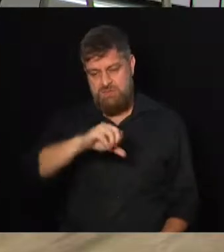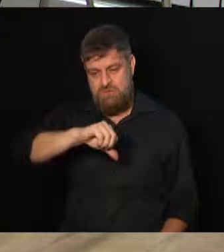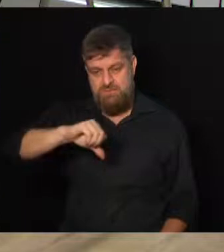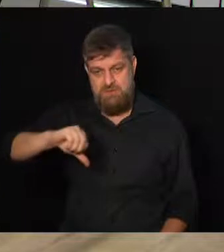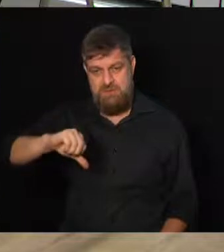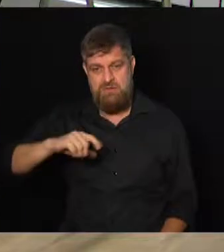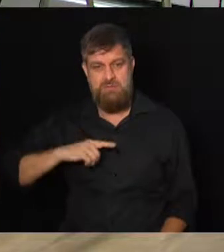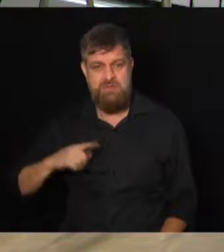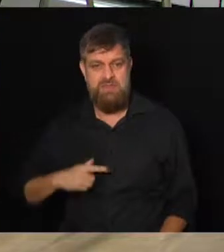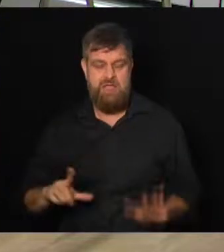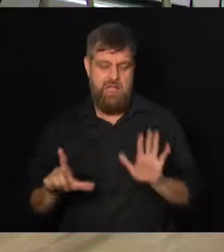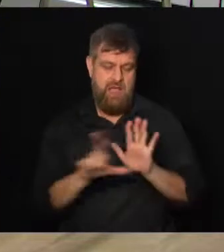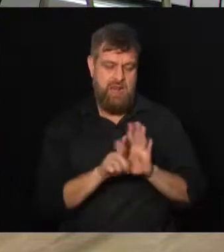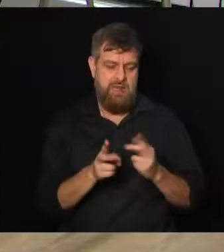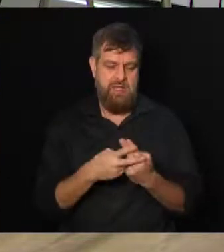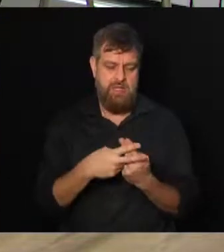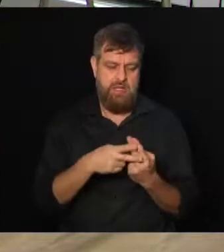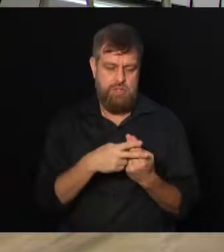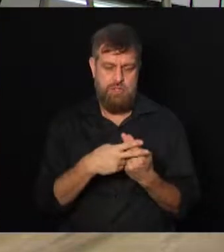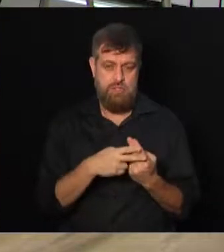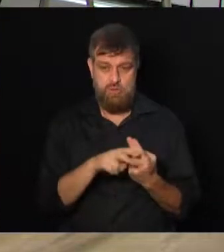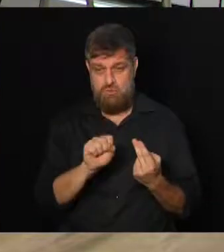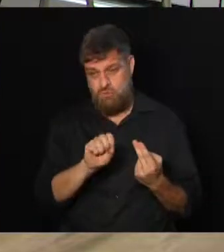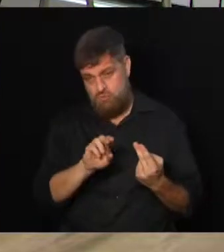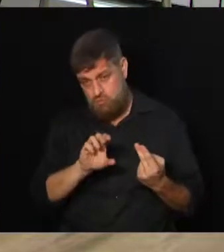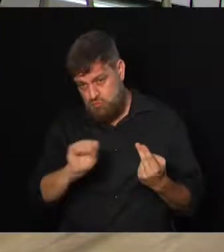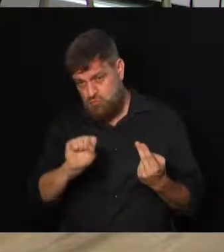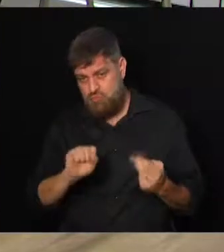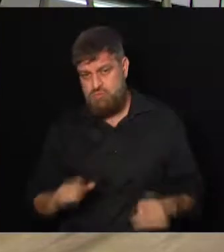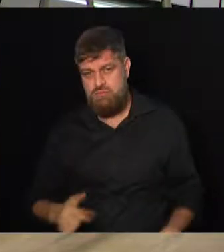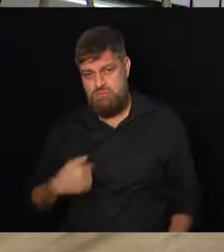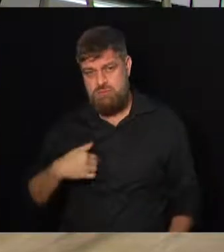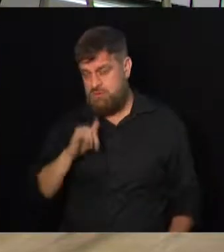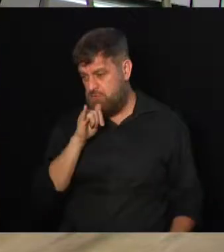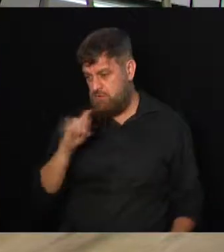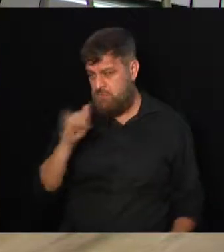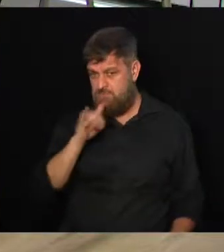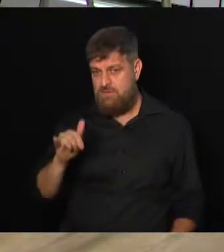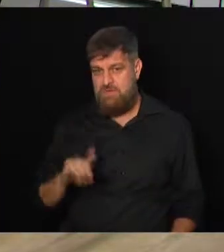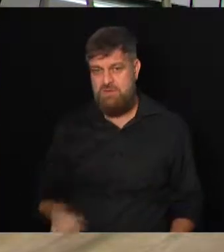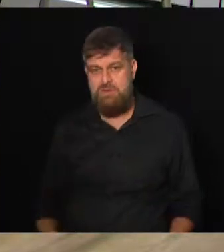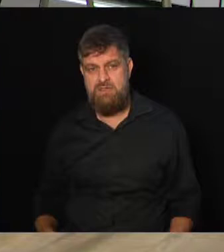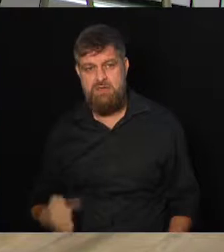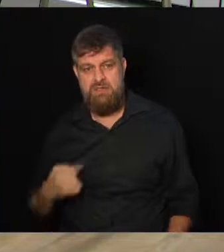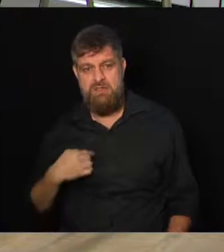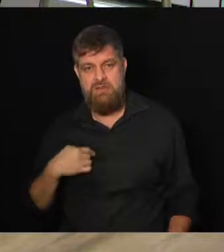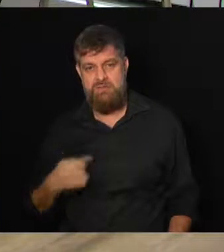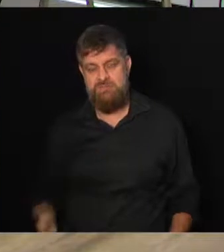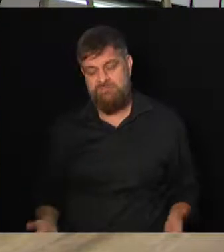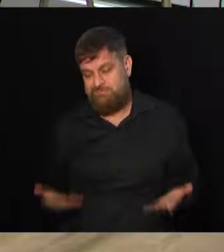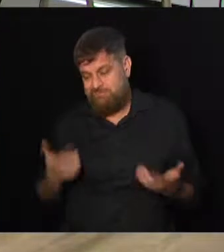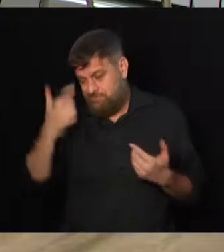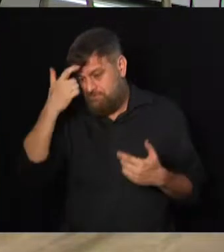lei 8080 do SUS, que eu falei para a senhora, eu sou suspeita de falar do SUS porque eu sou